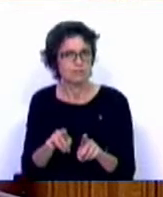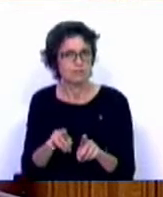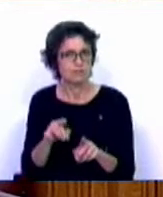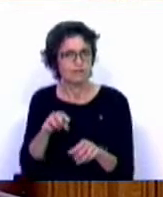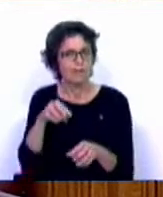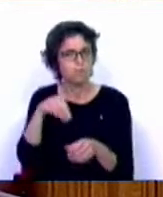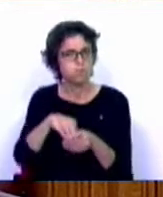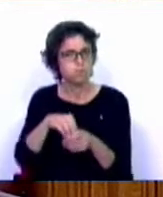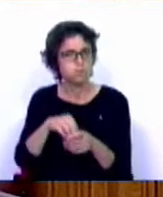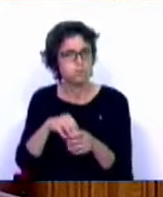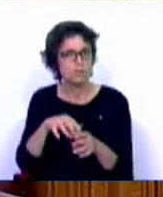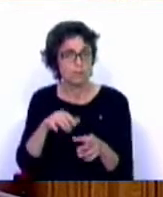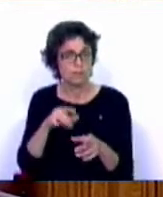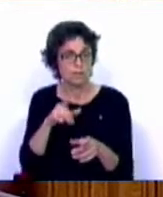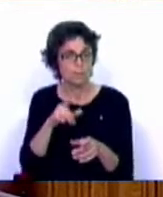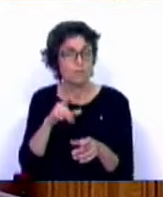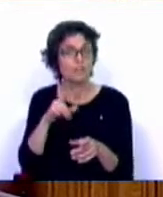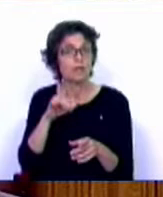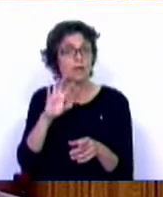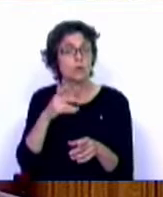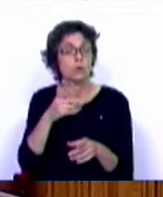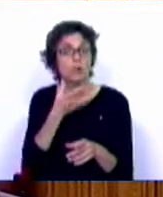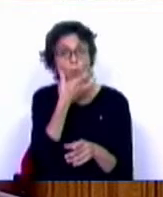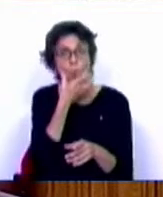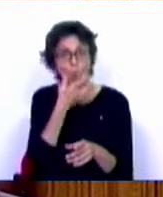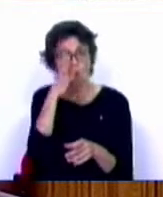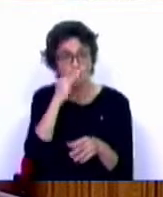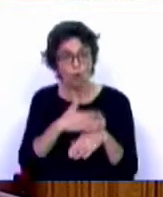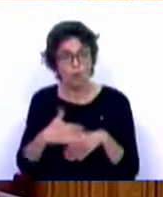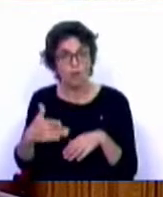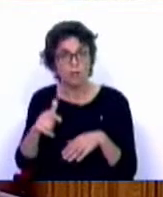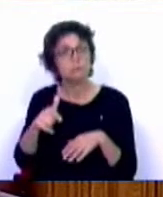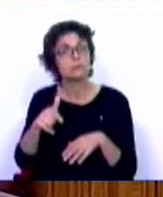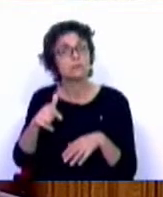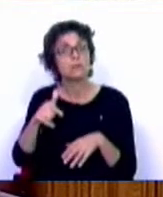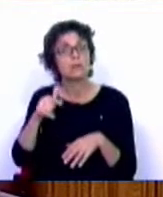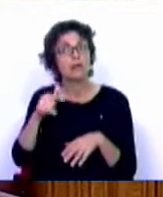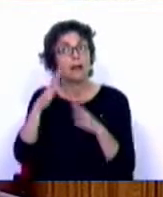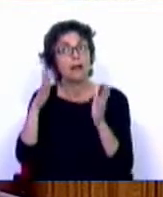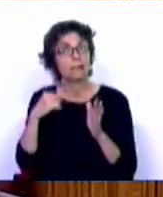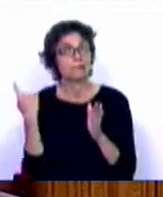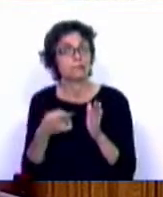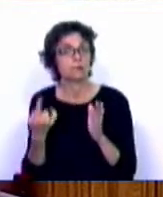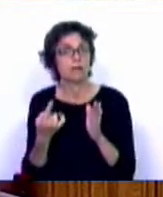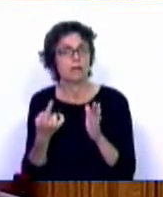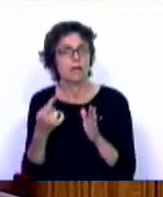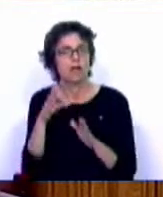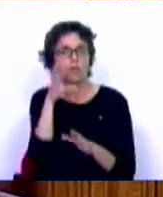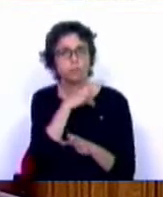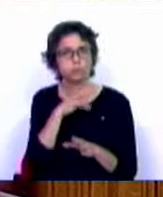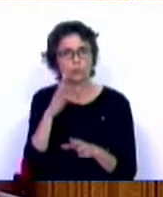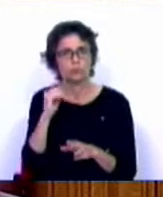década cavaquista, os partidos de esquerda travaram nesta casa uma guerra sem quartel contra abusos do SEF e do